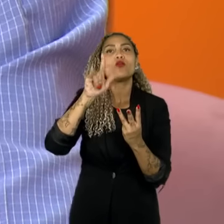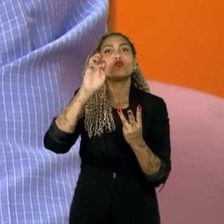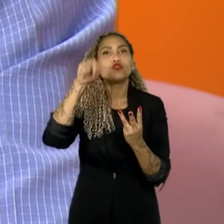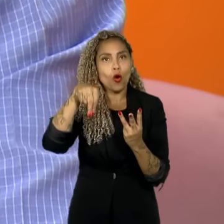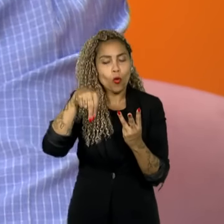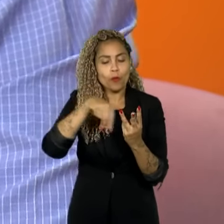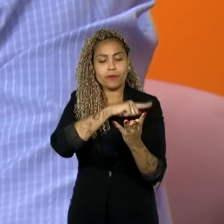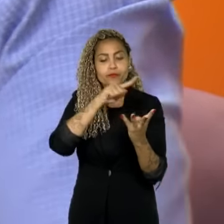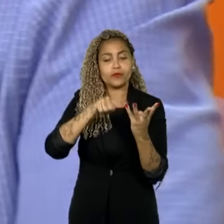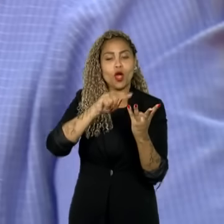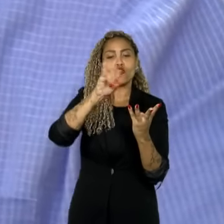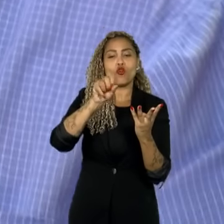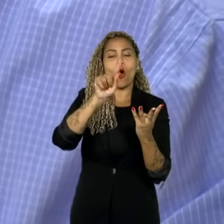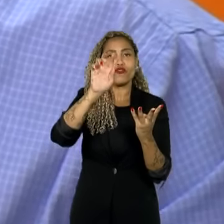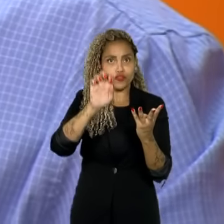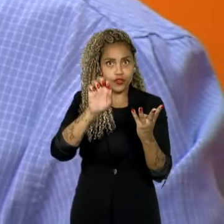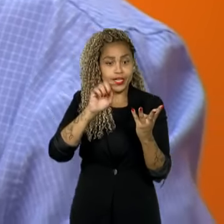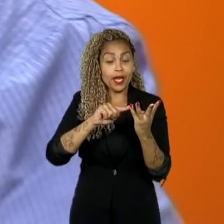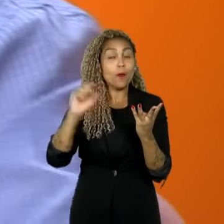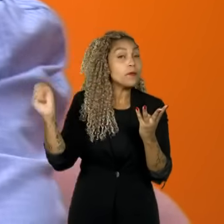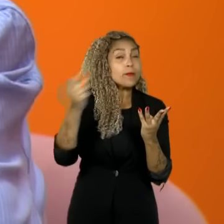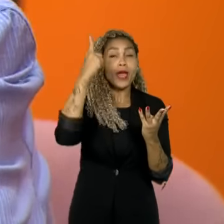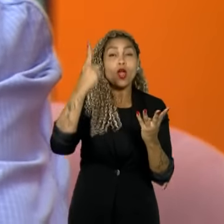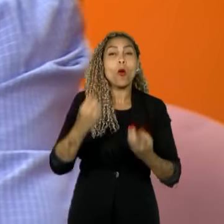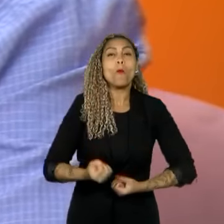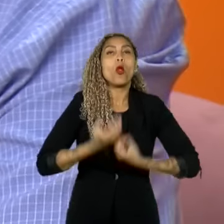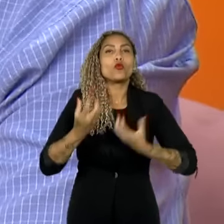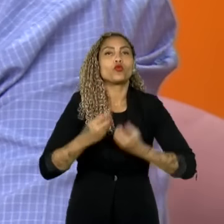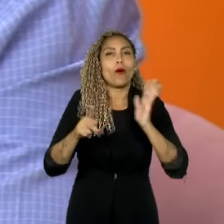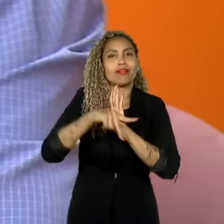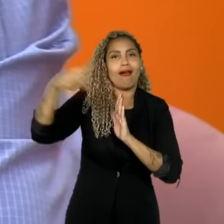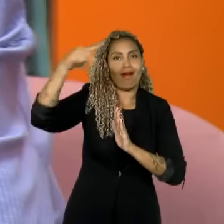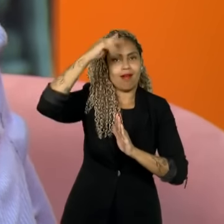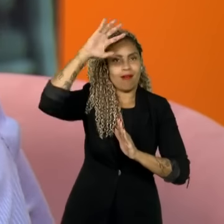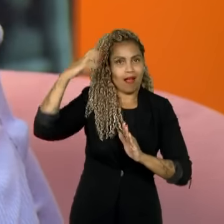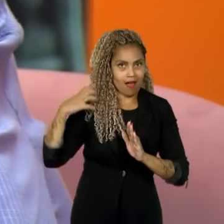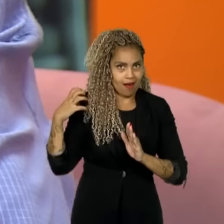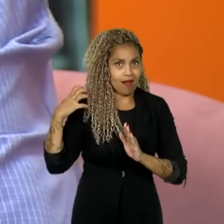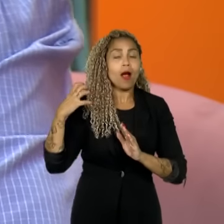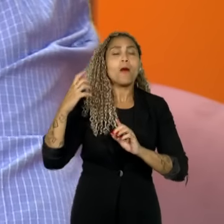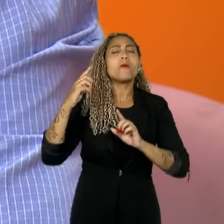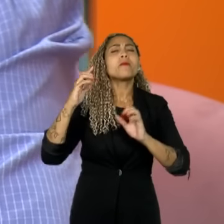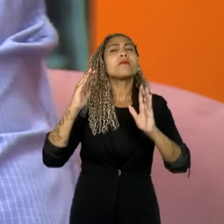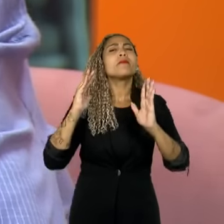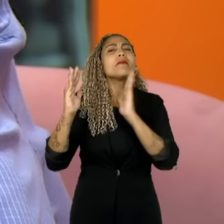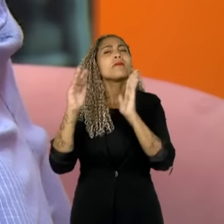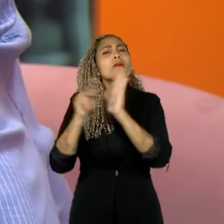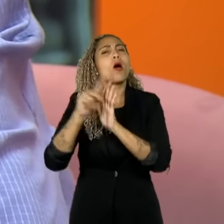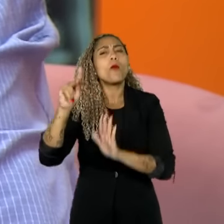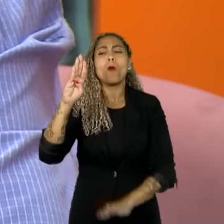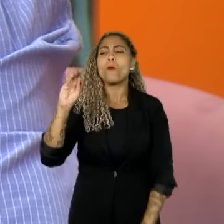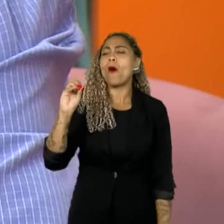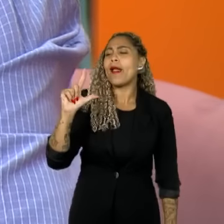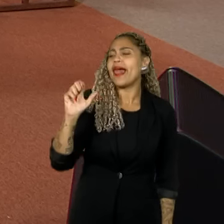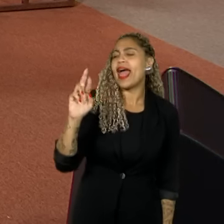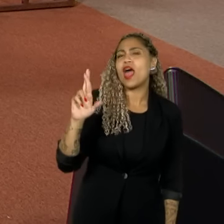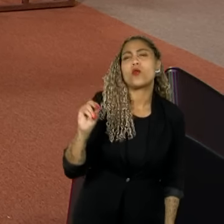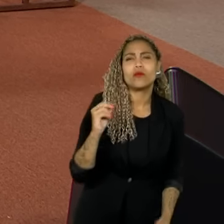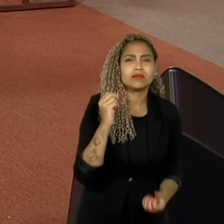Jorge Santos, que foi o primeiro produtor dela, mas na área de mais bolero, balada. É, porque ela começou